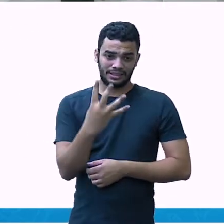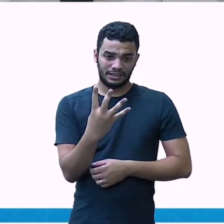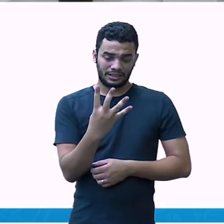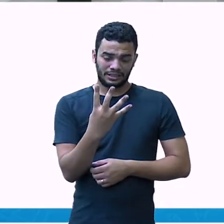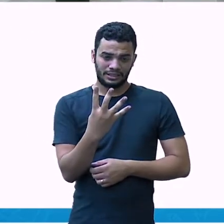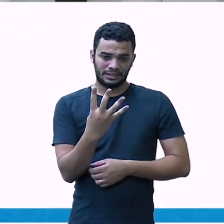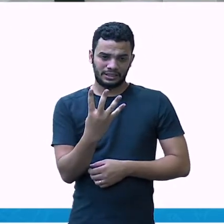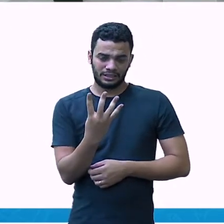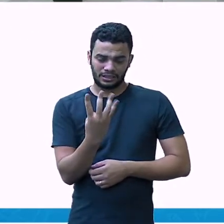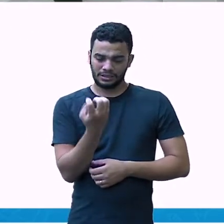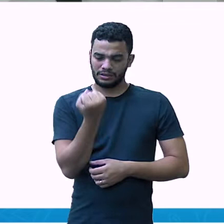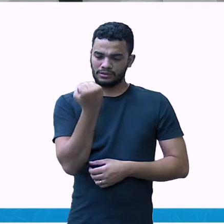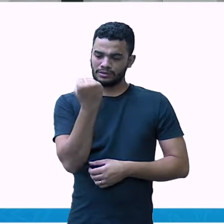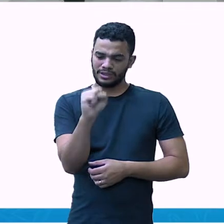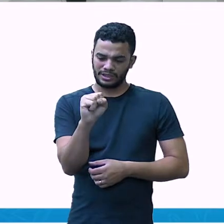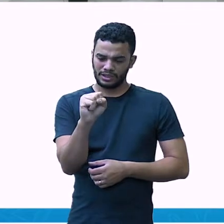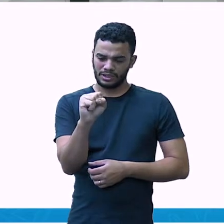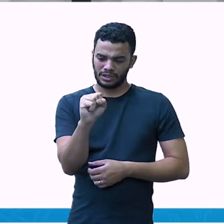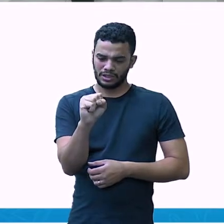de 16%.